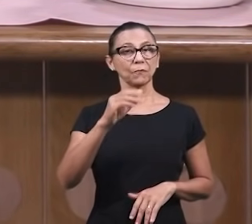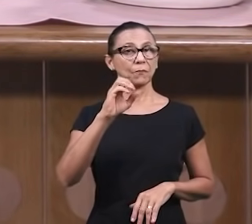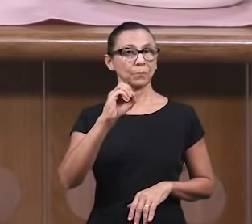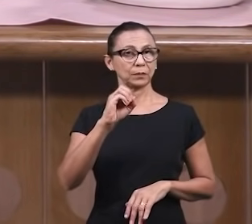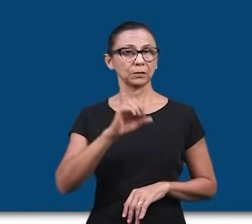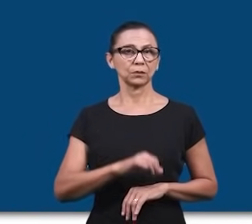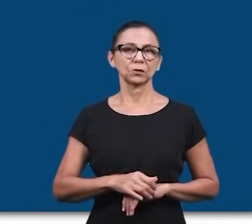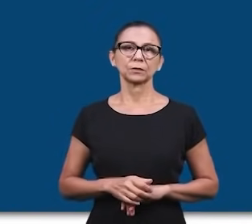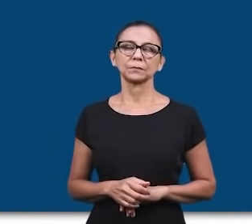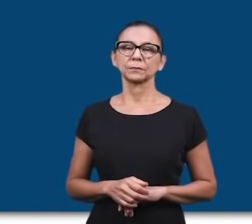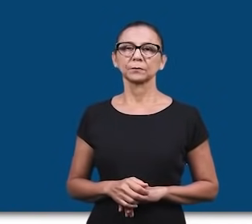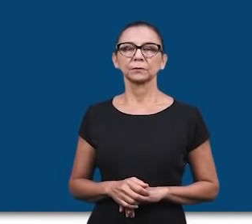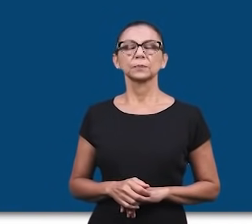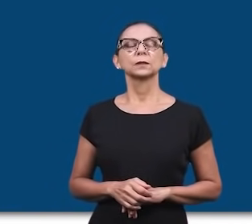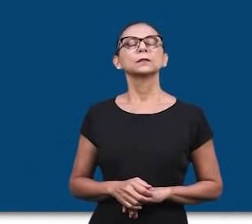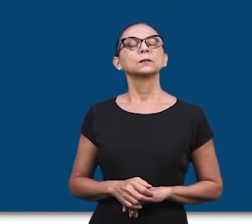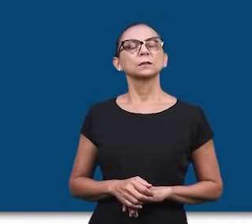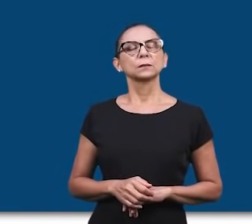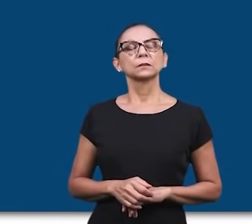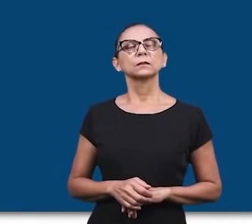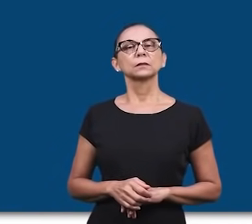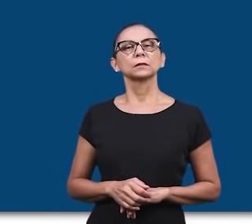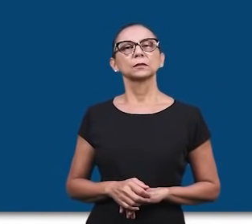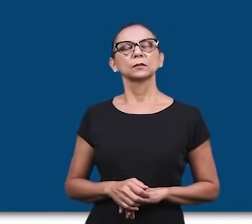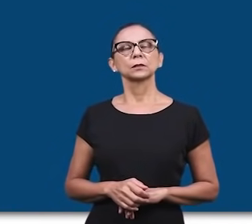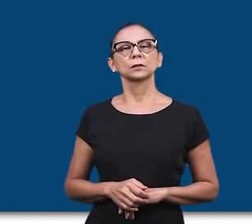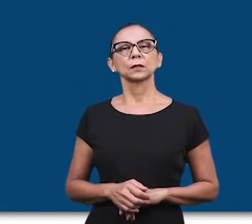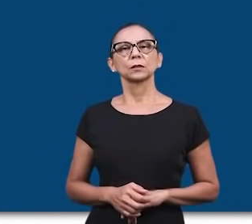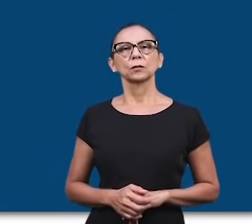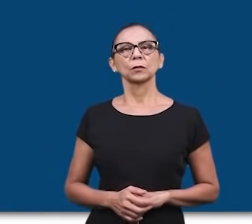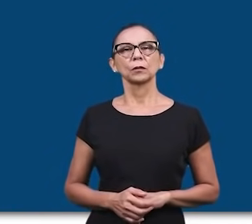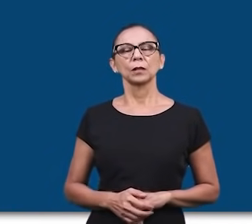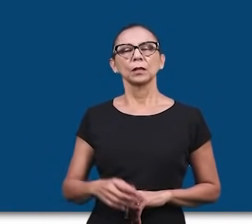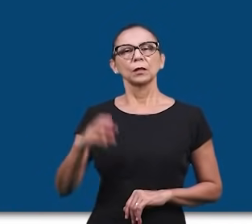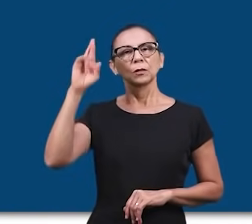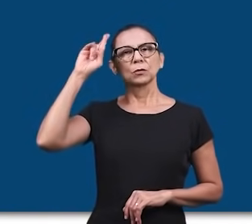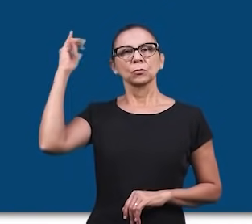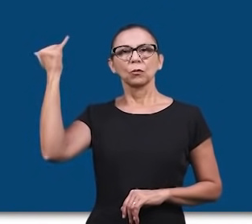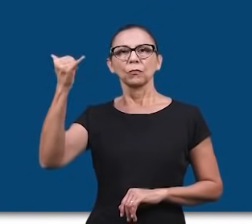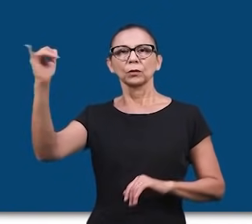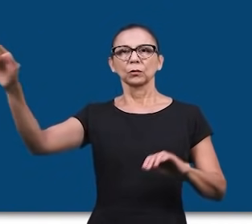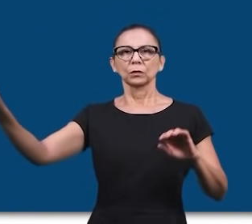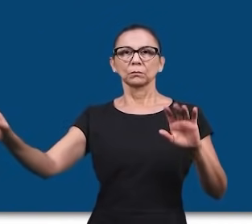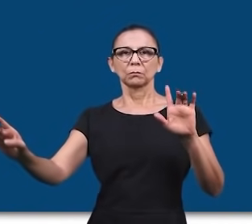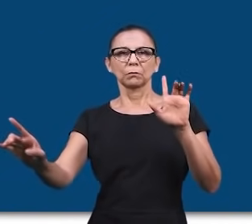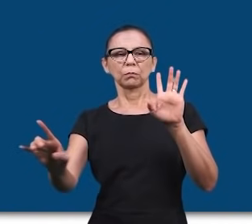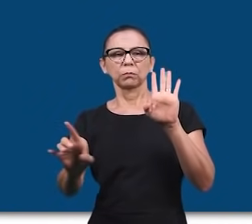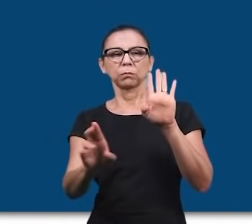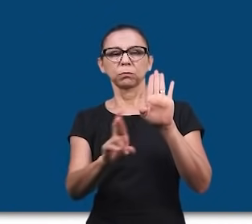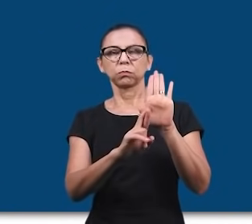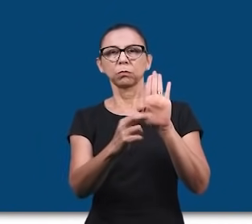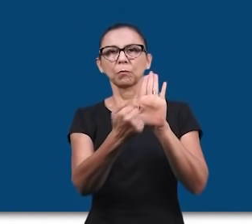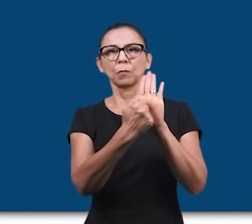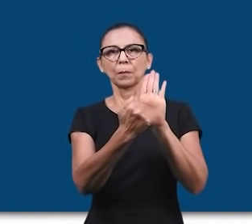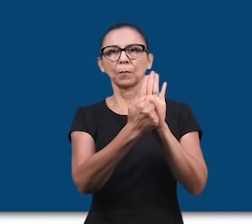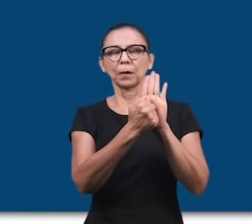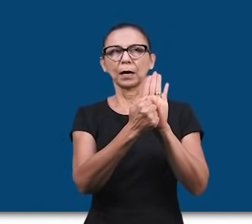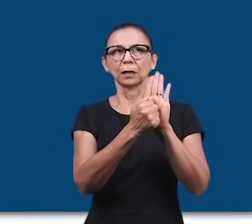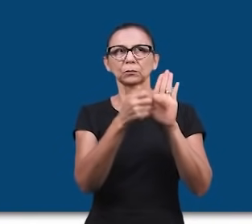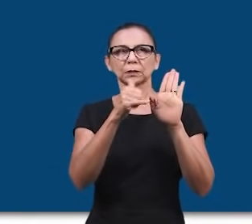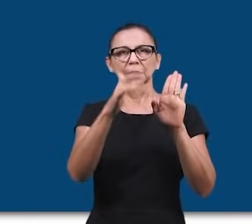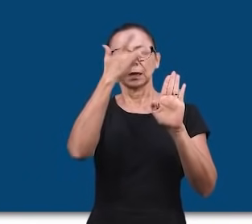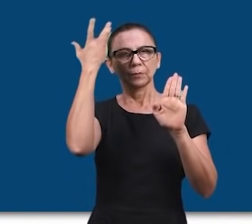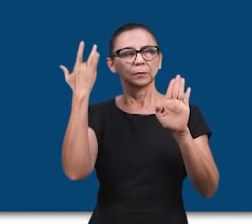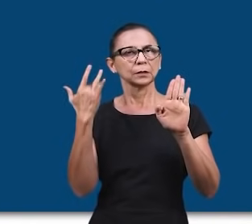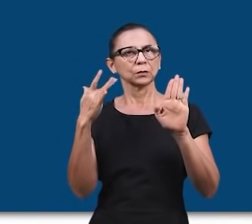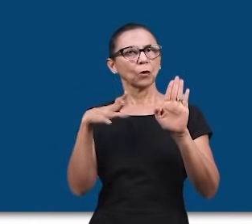20. Eis que estou à porta e bato. Se alguém ouvir a minha voz e abrir a porta, entrarei